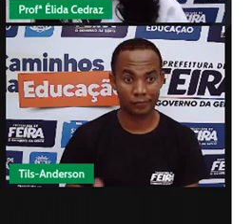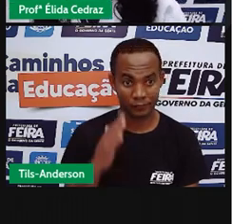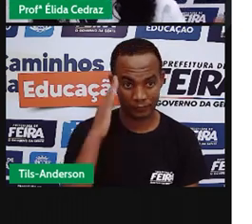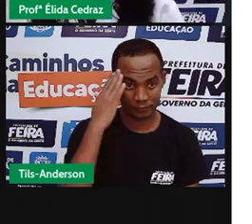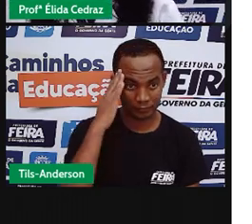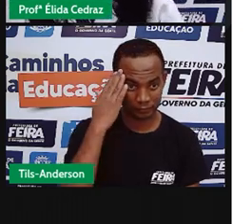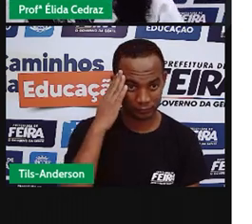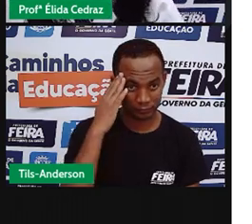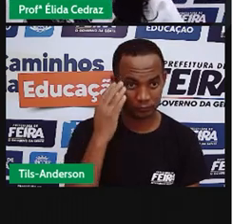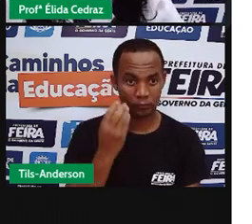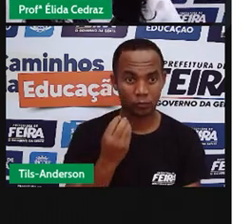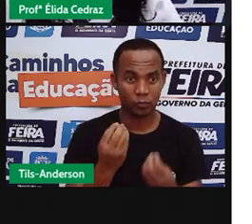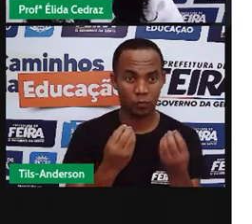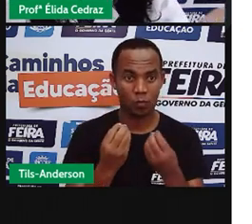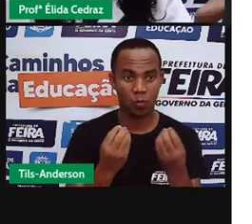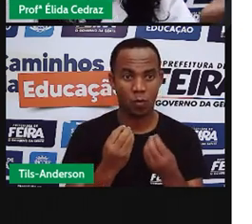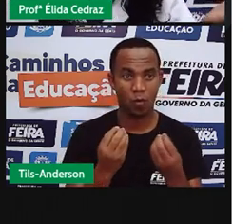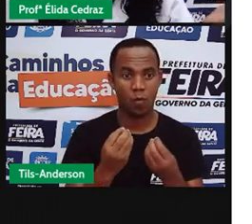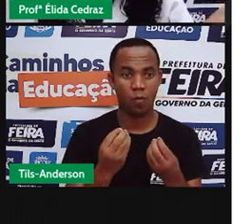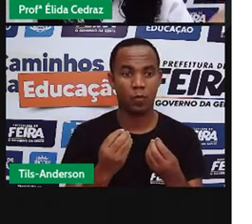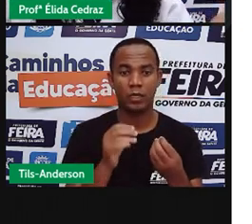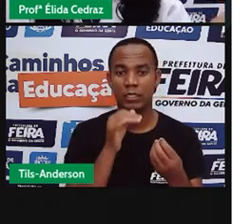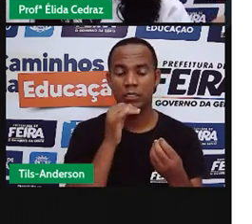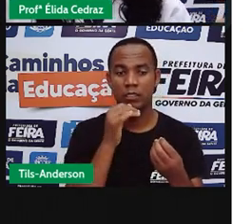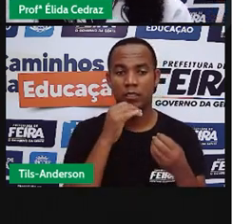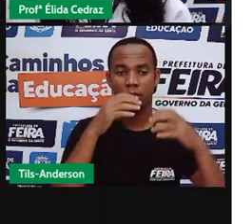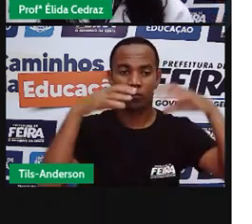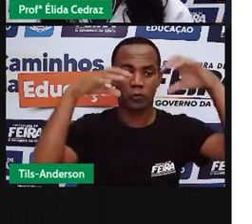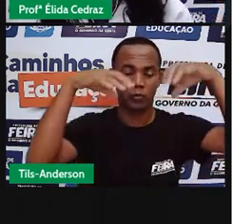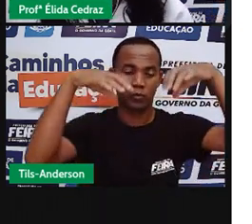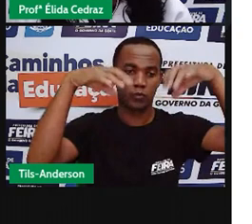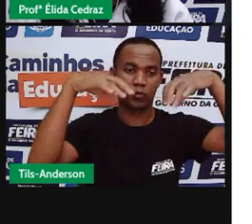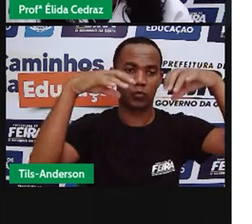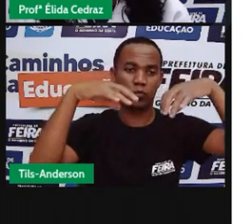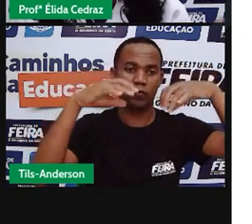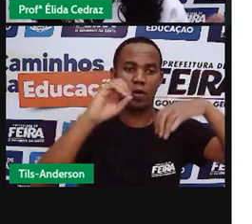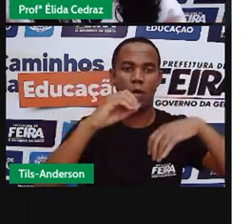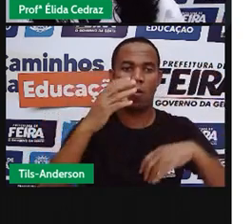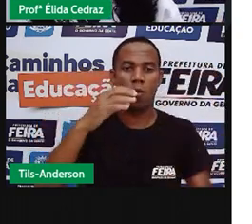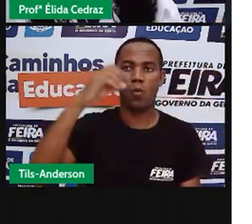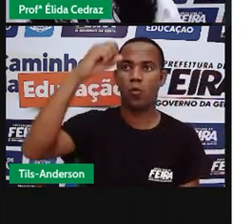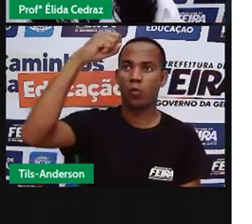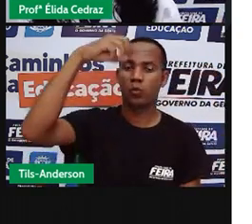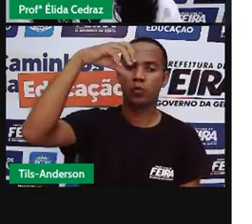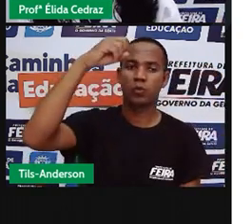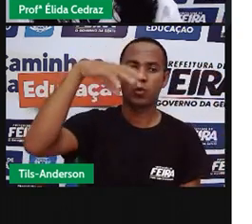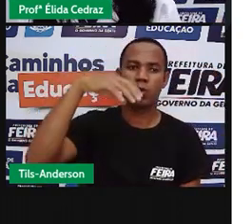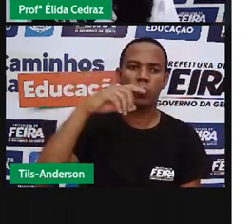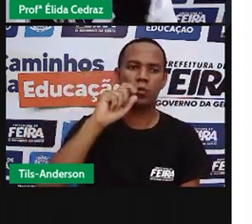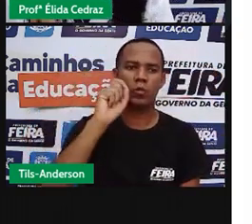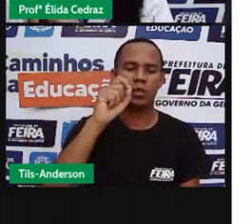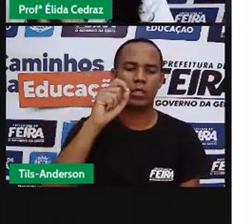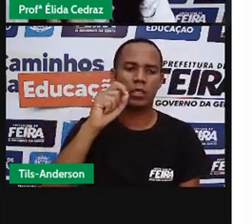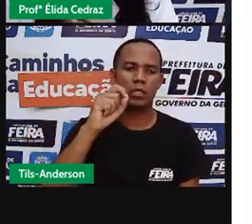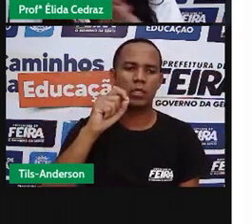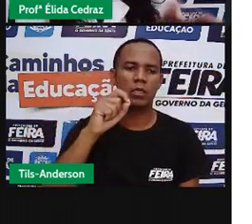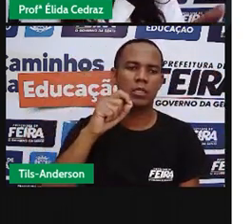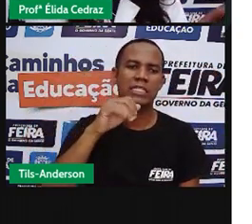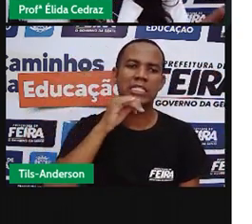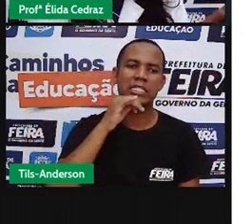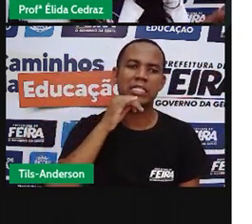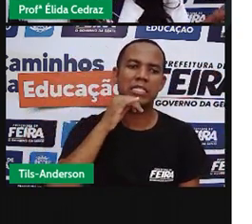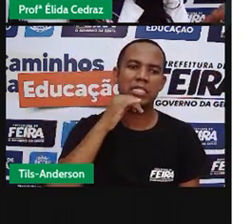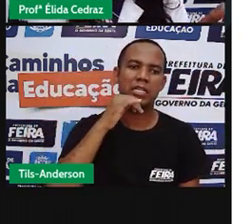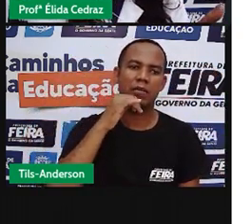que o arco-íris só aparece em dias de chuva e ensolarado? porque a luz do sol precisa passar por dentro